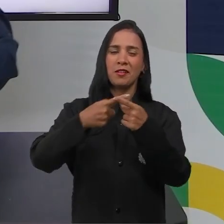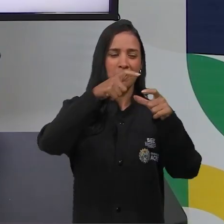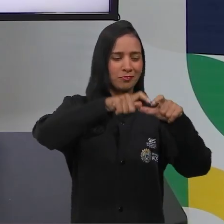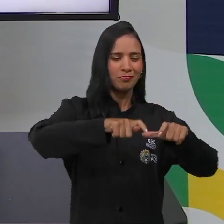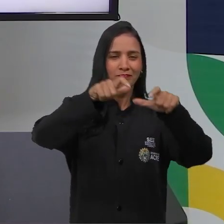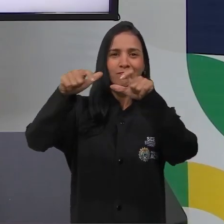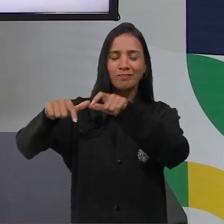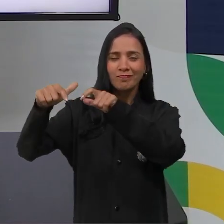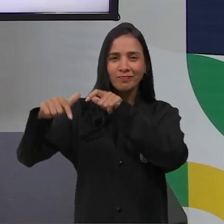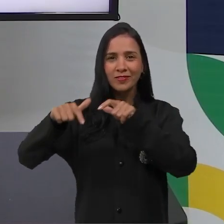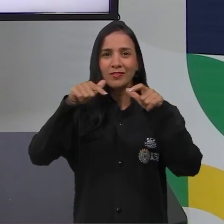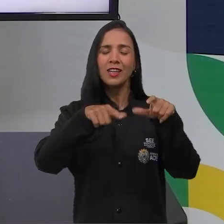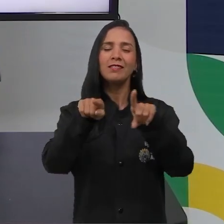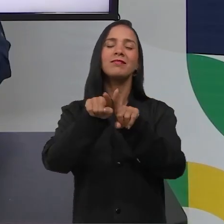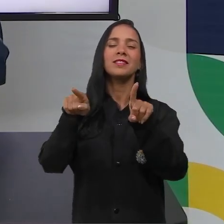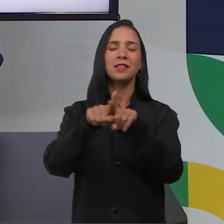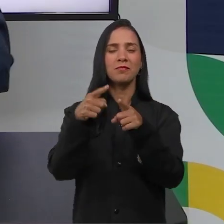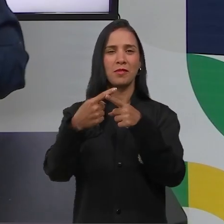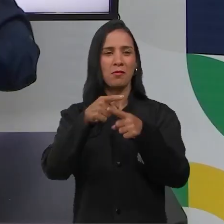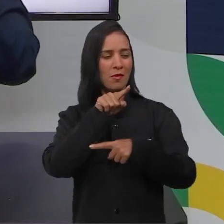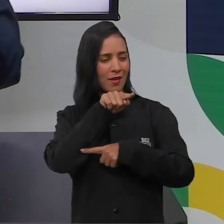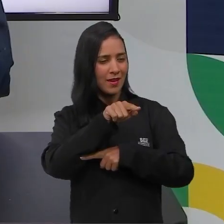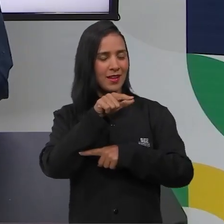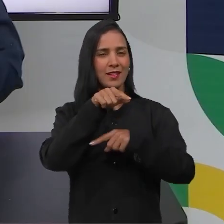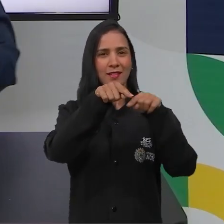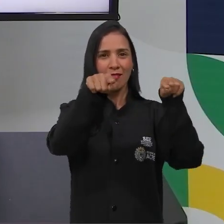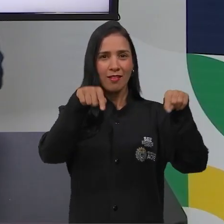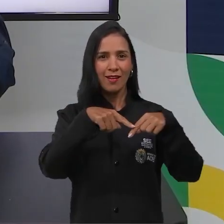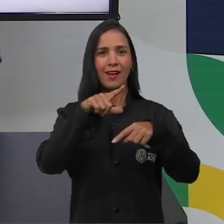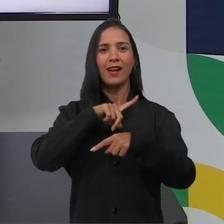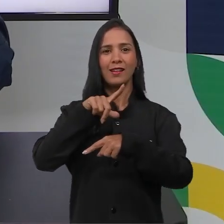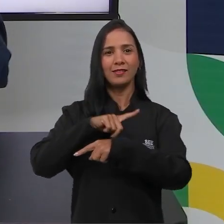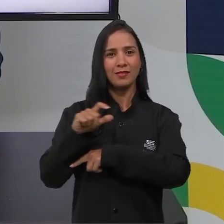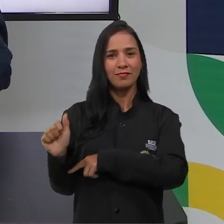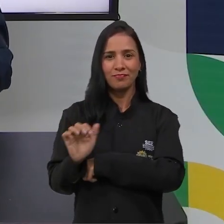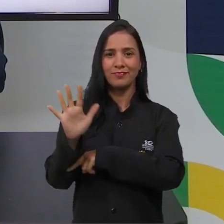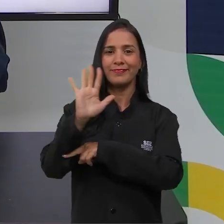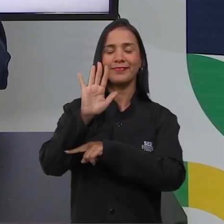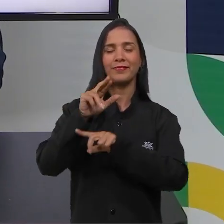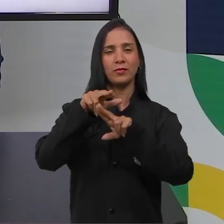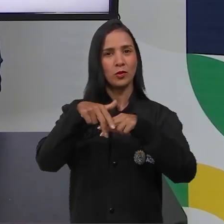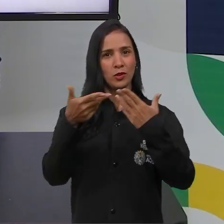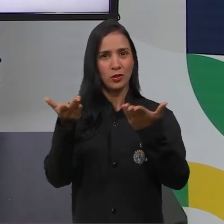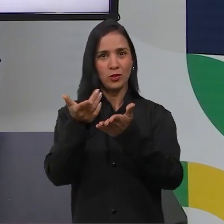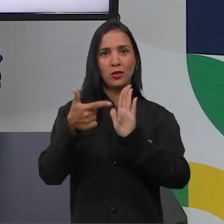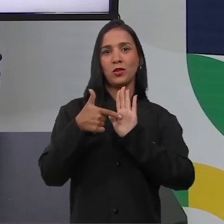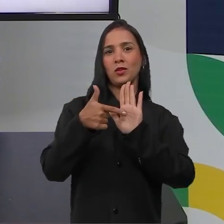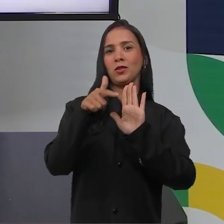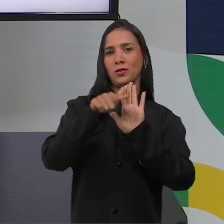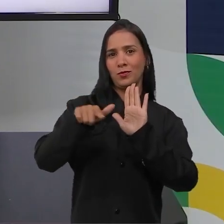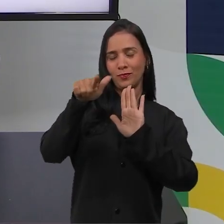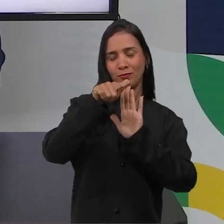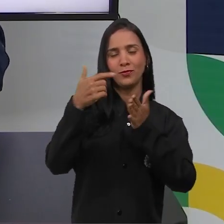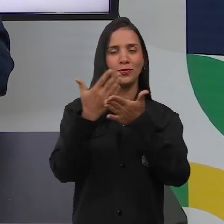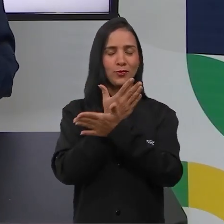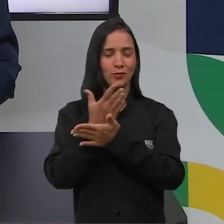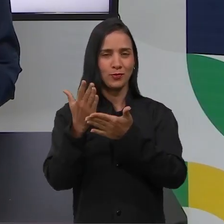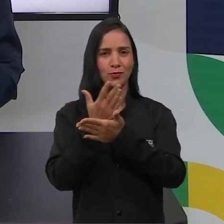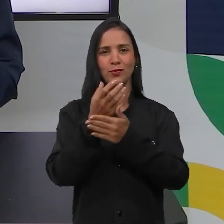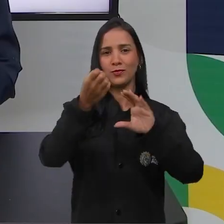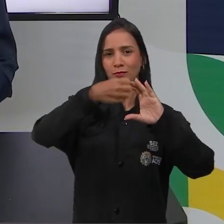também todas as suas riquezas, que é justamente um pouco do que a gente vai conhecer aí na aula de hoje. Então, essa